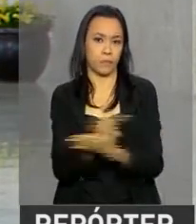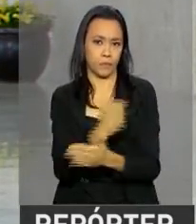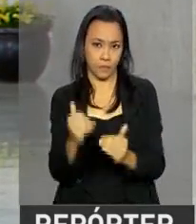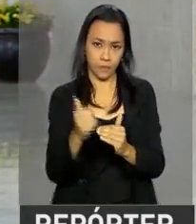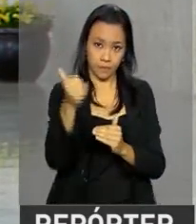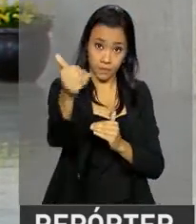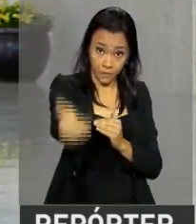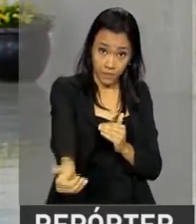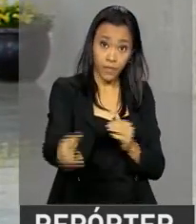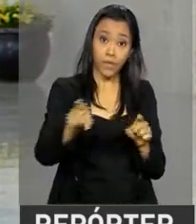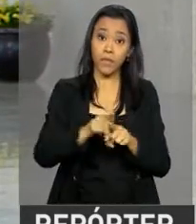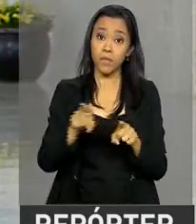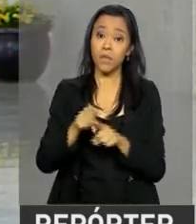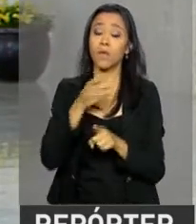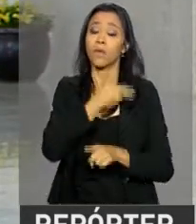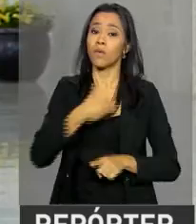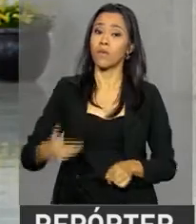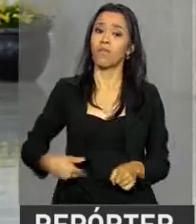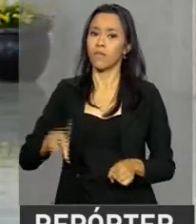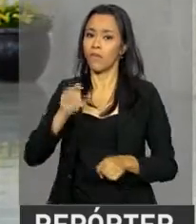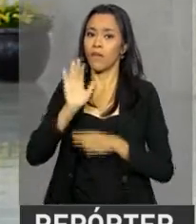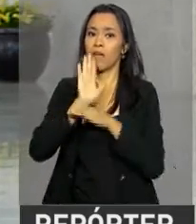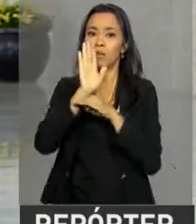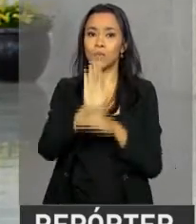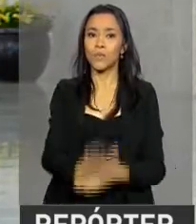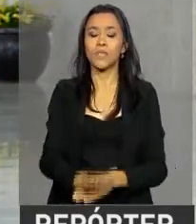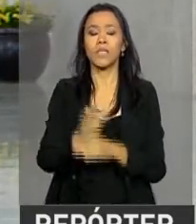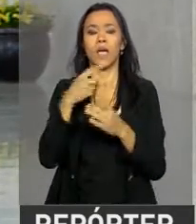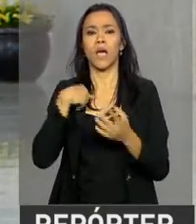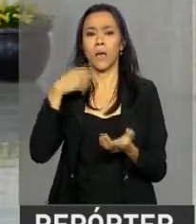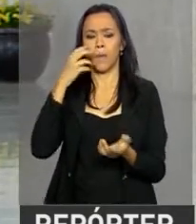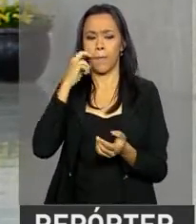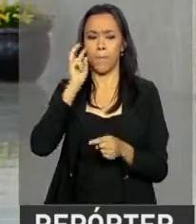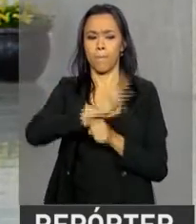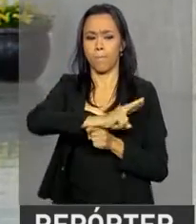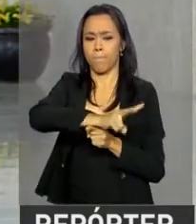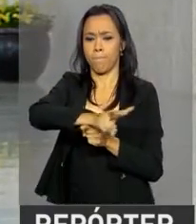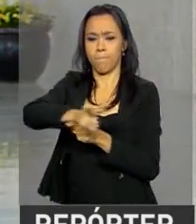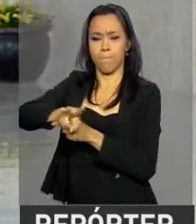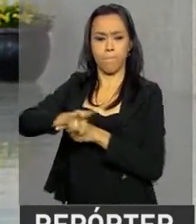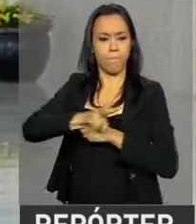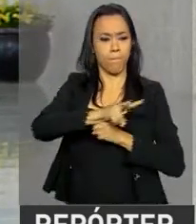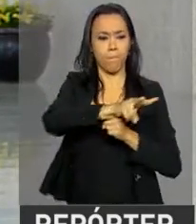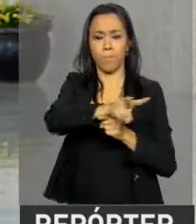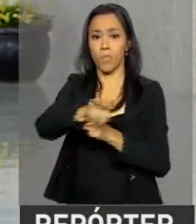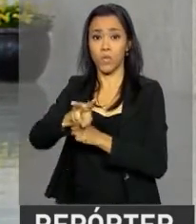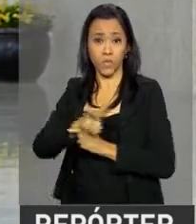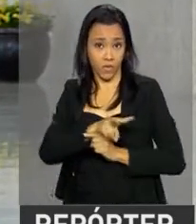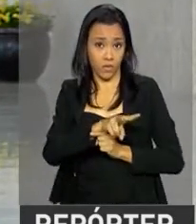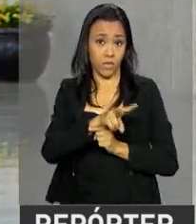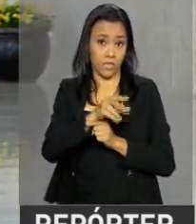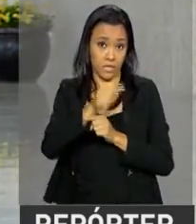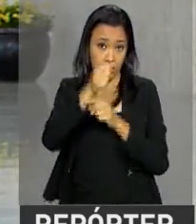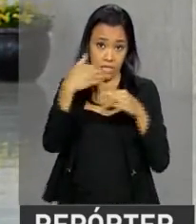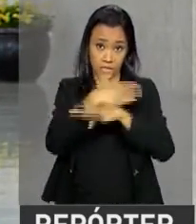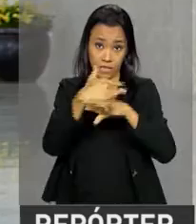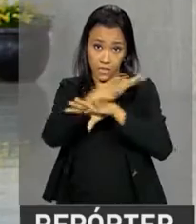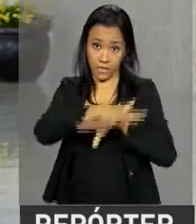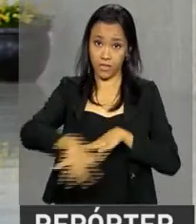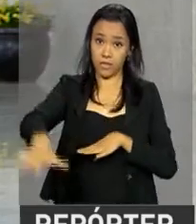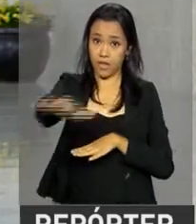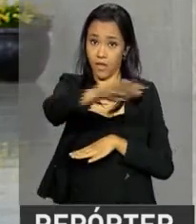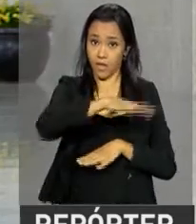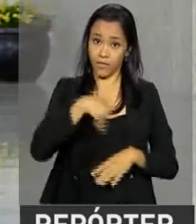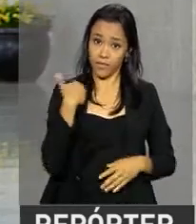apoiar a implementação de sistemas de alerta e de monitoramento contra desastres nas cidades da região viu leandro